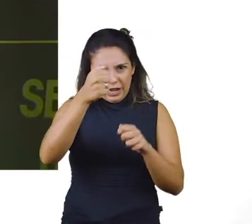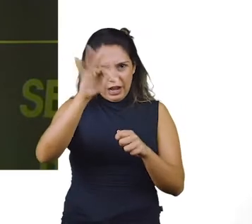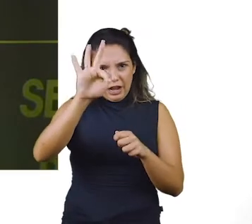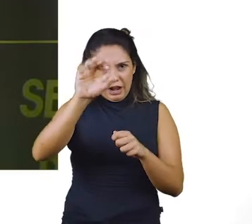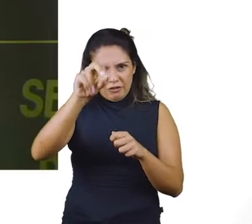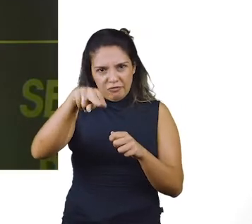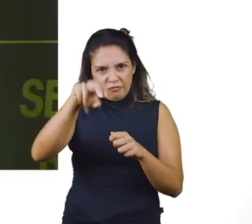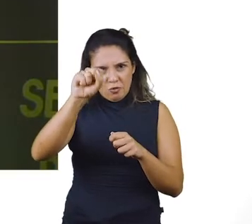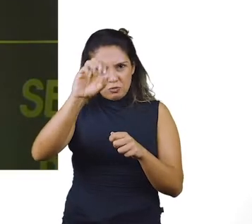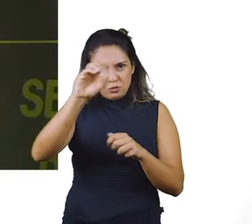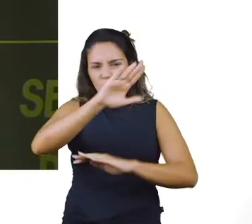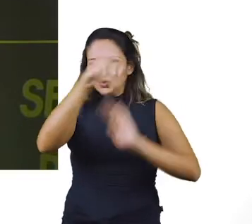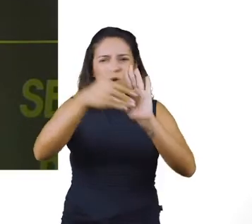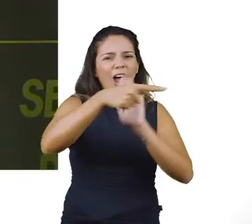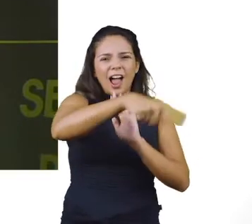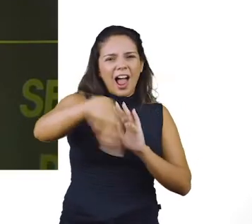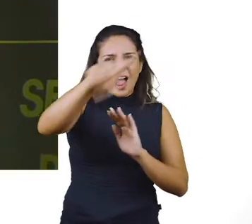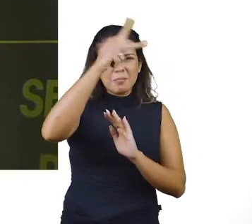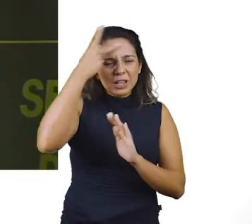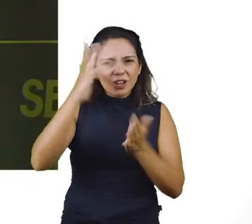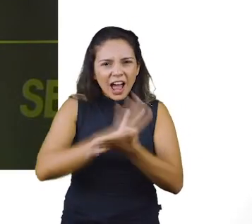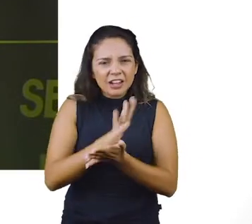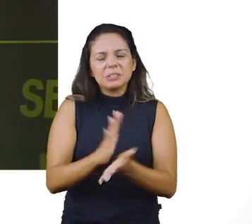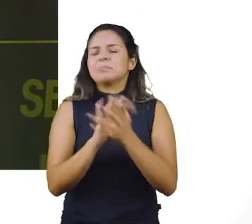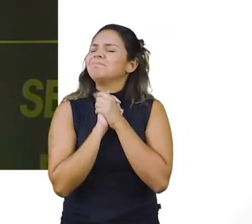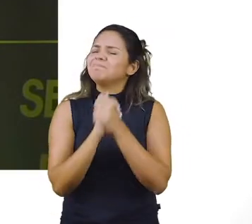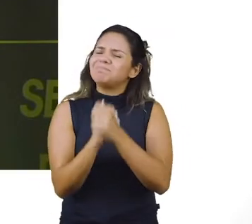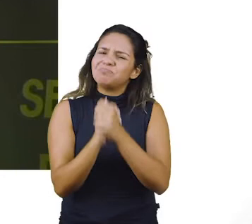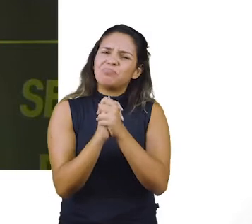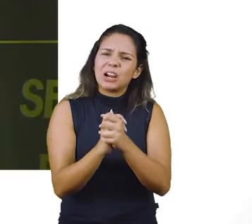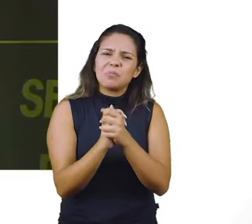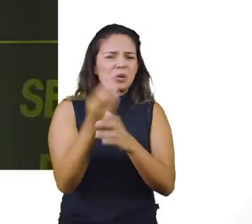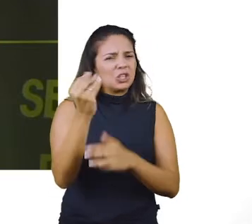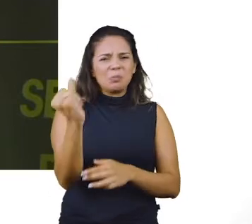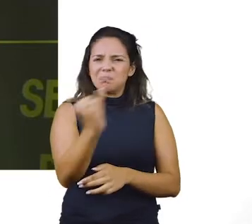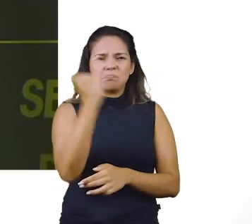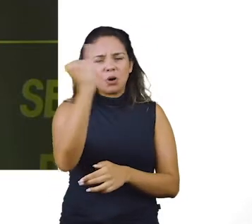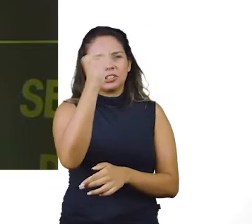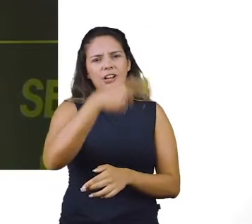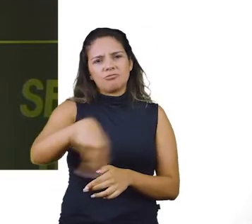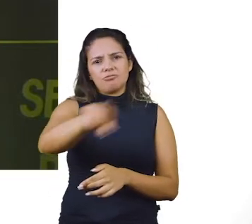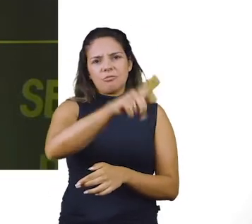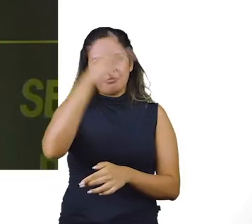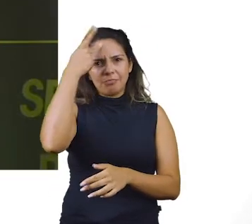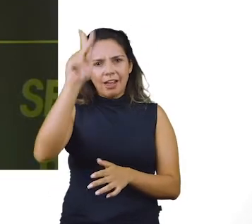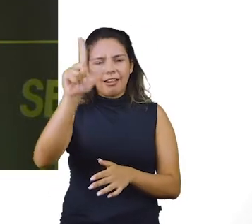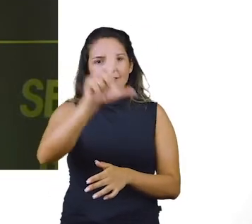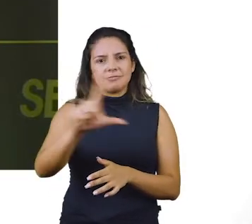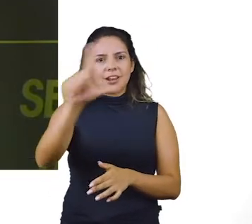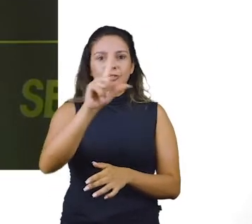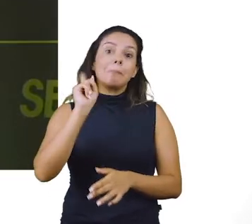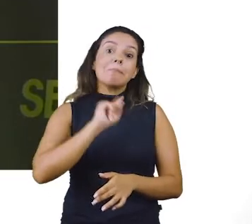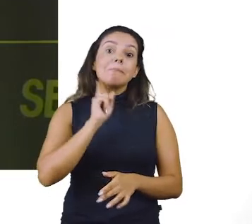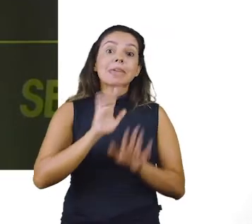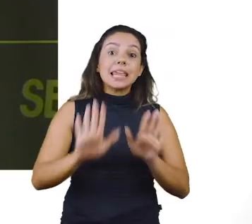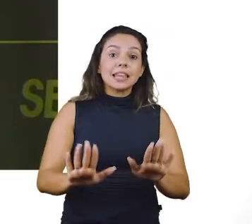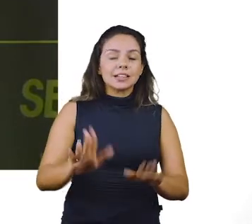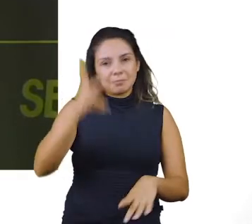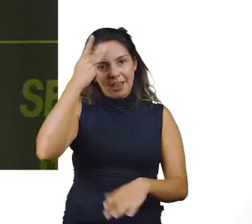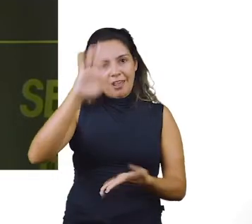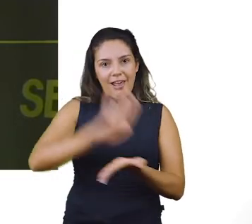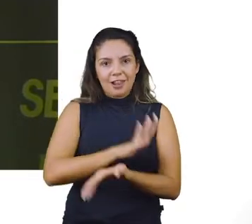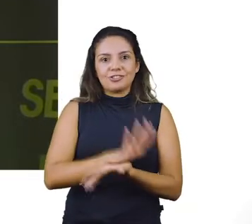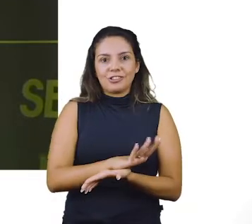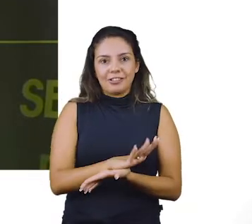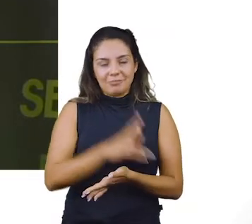por manterem esse evento, que ele é muito importante para a literatura mineira, para